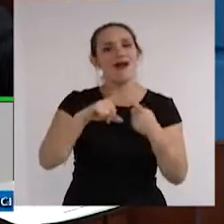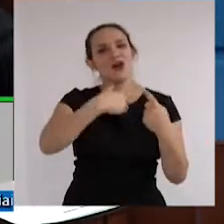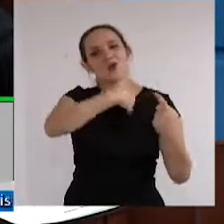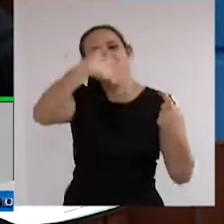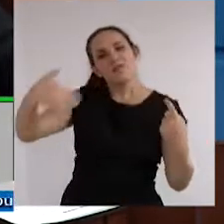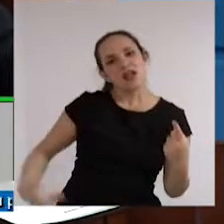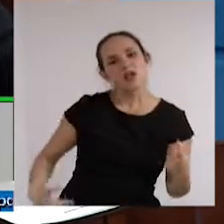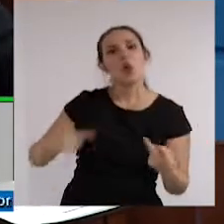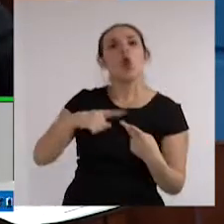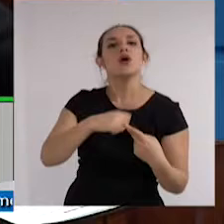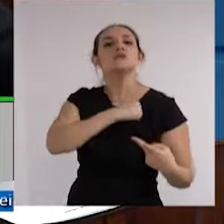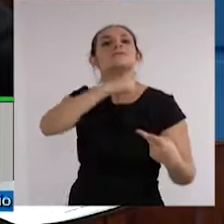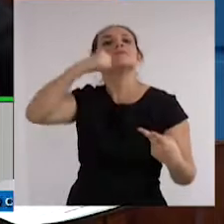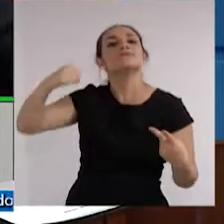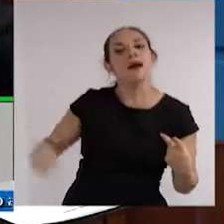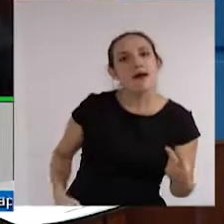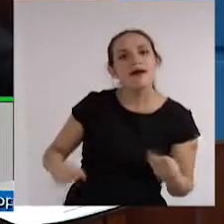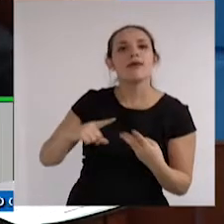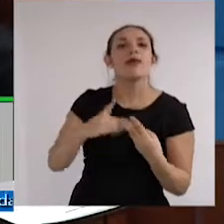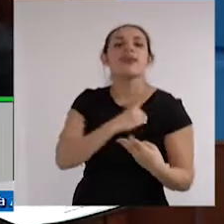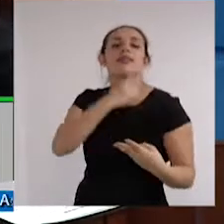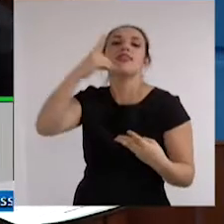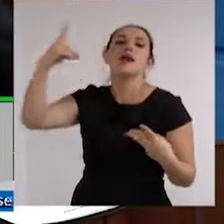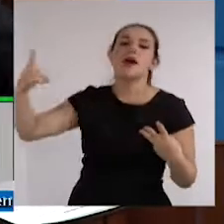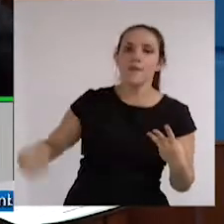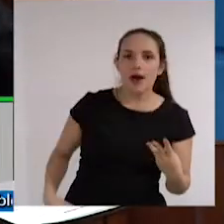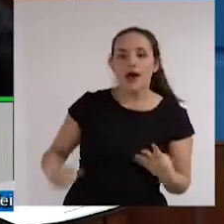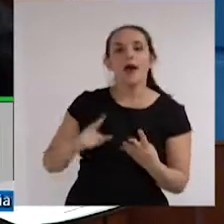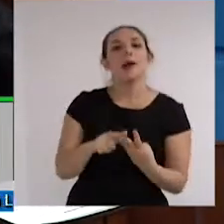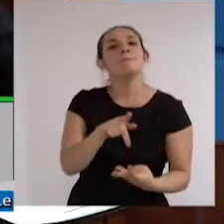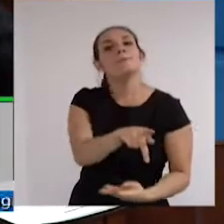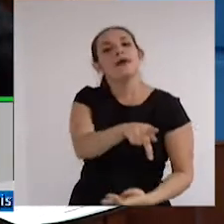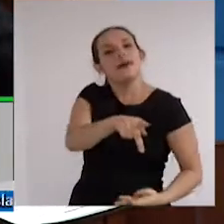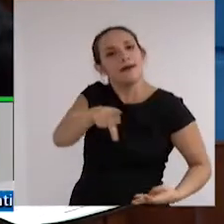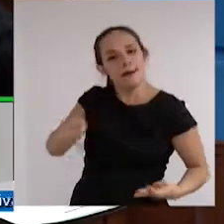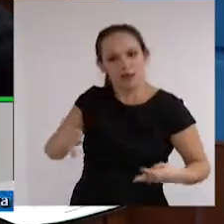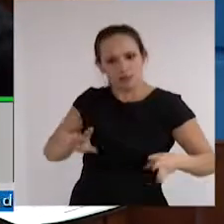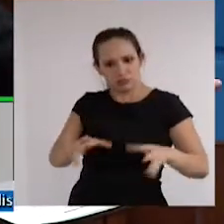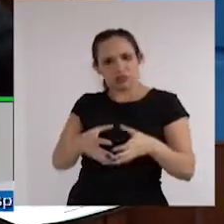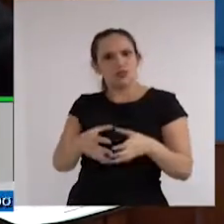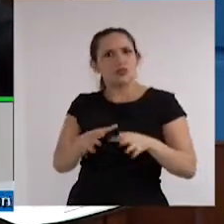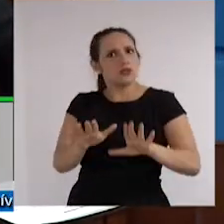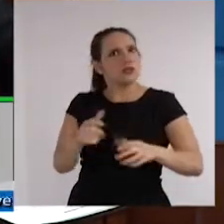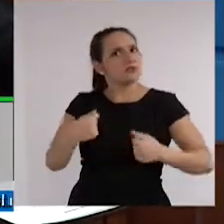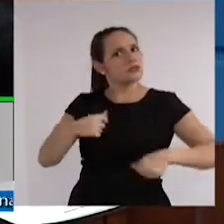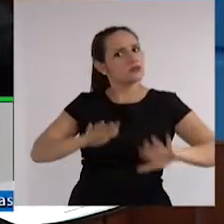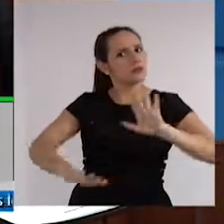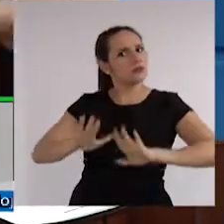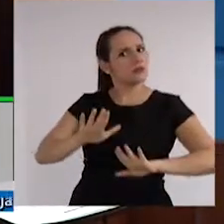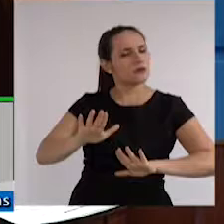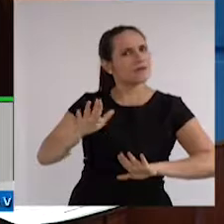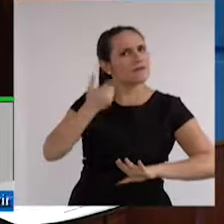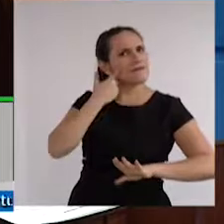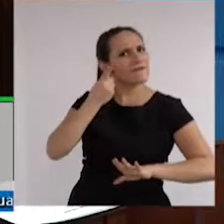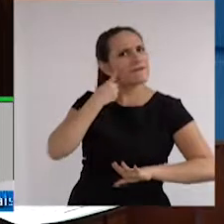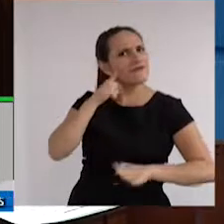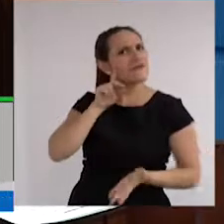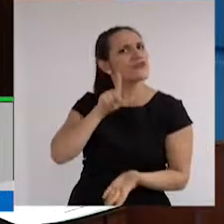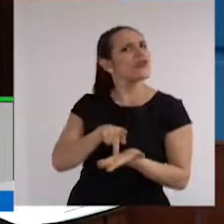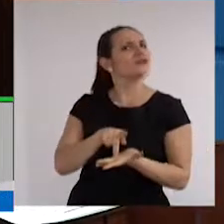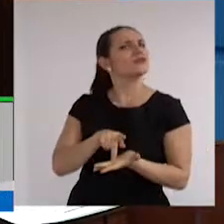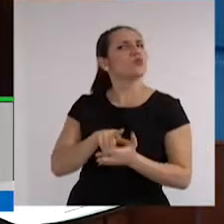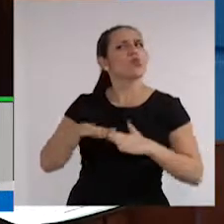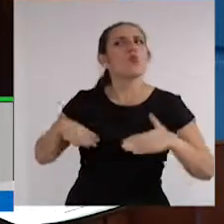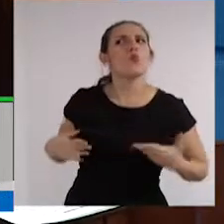senadores, deputados, presidente da República. Nós temos que ver muito bem qual que é